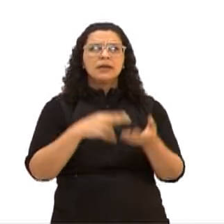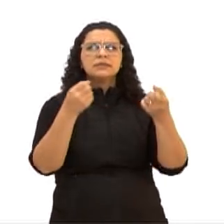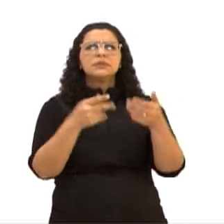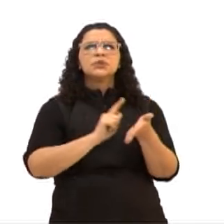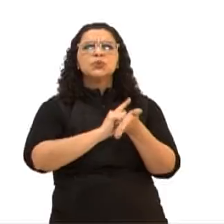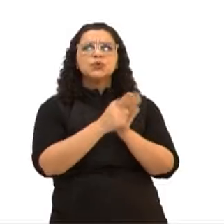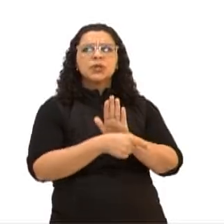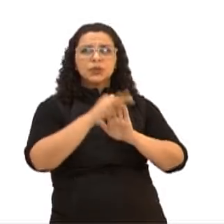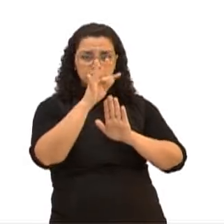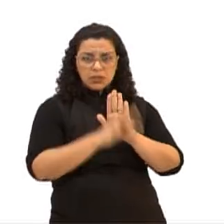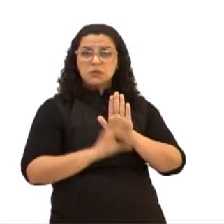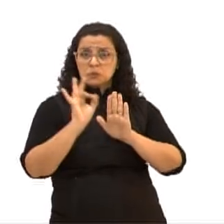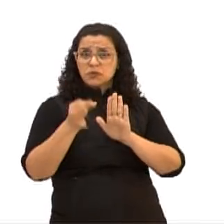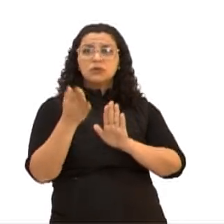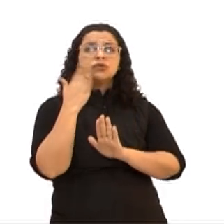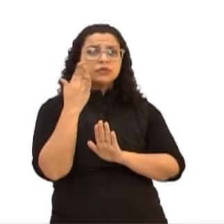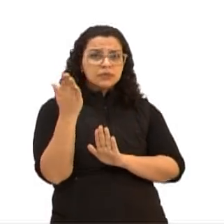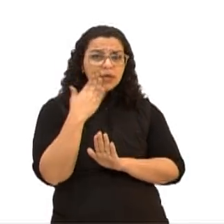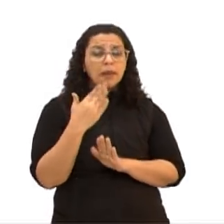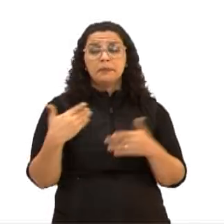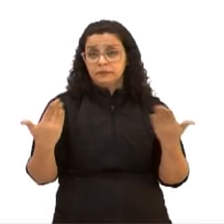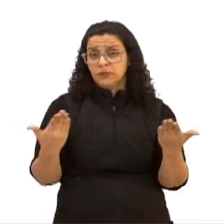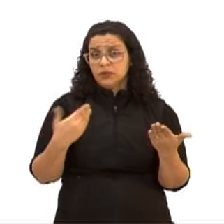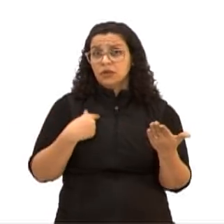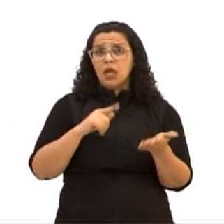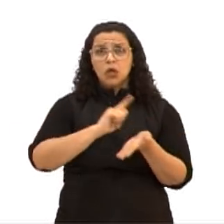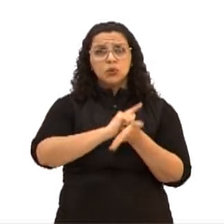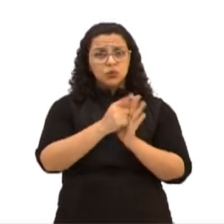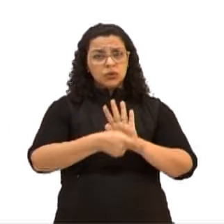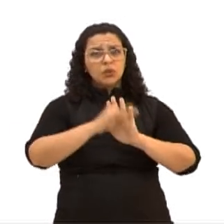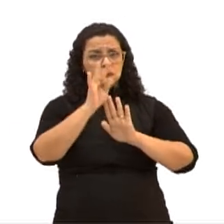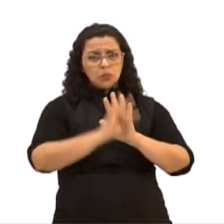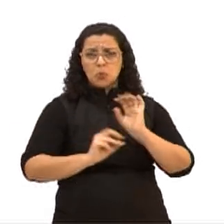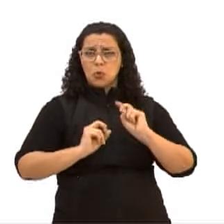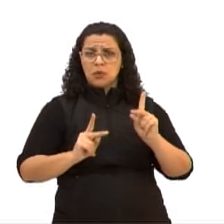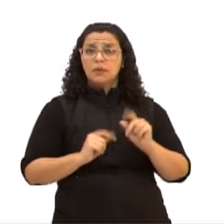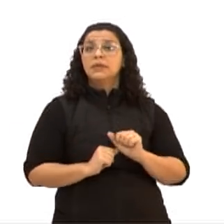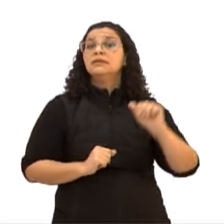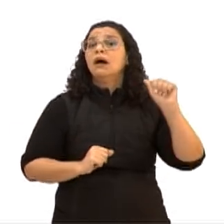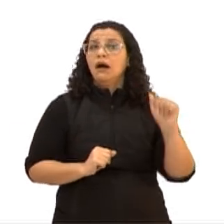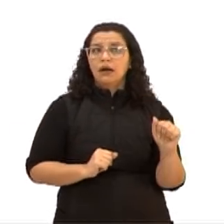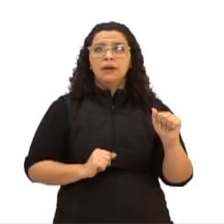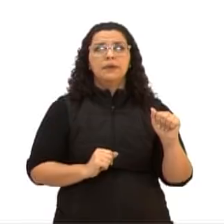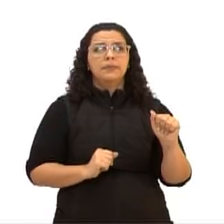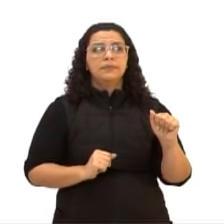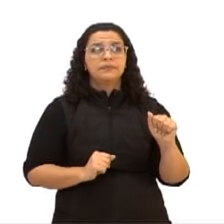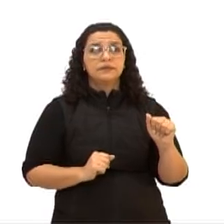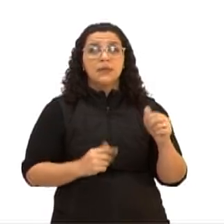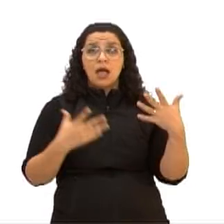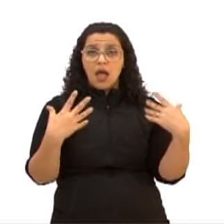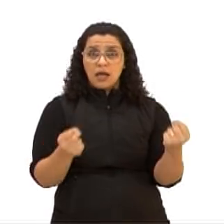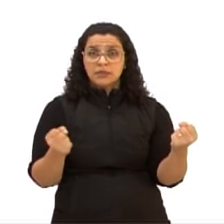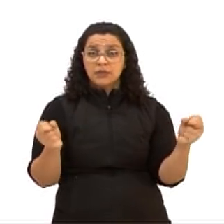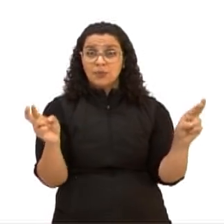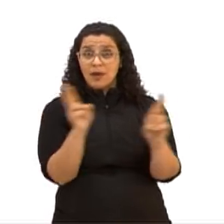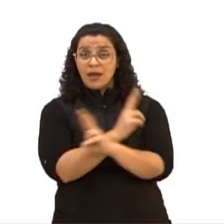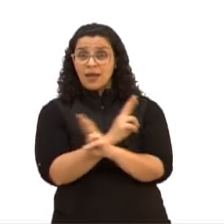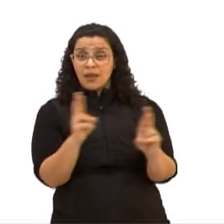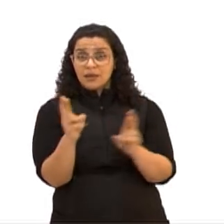é um gênero textual, isso a gente já sabe. A carta do leitor é um gênero textual. Letra A, que permite